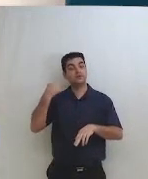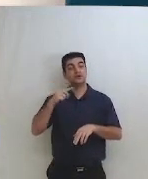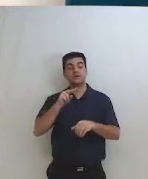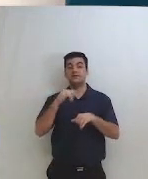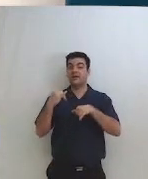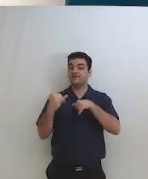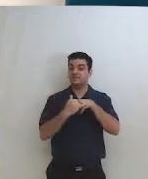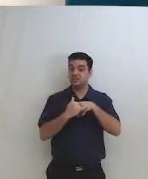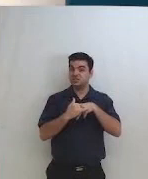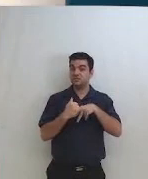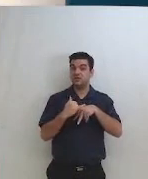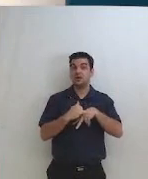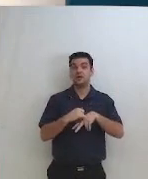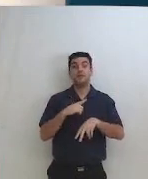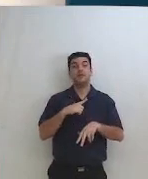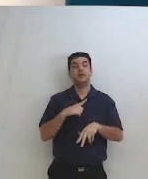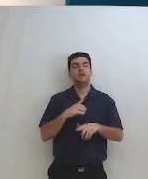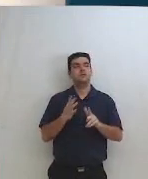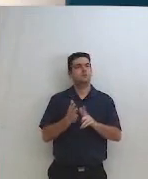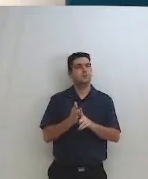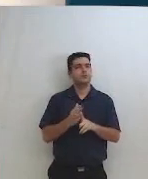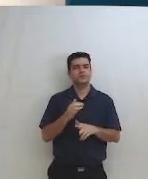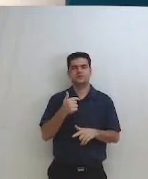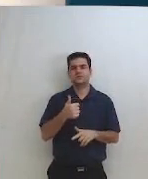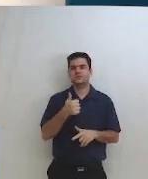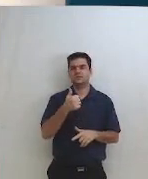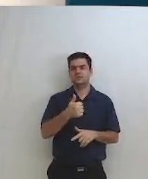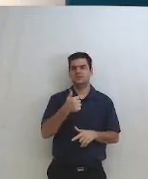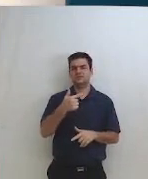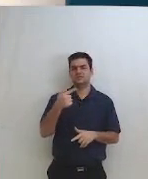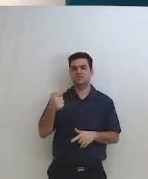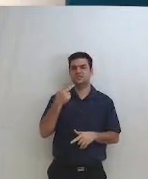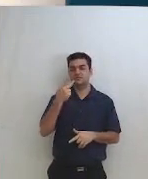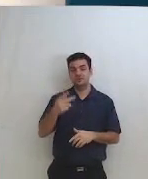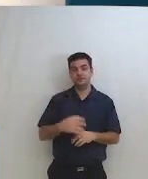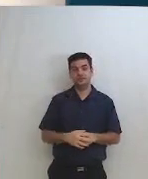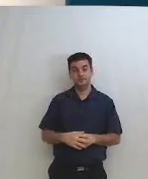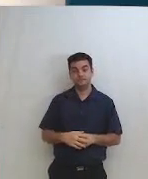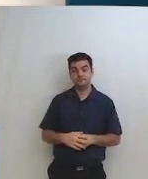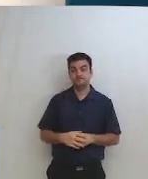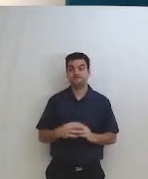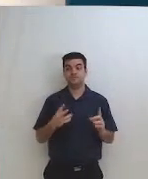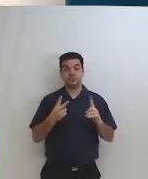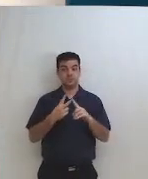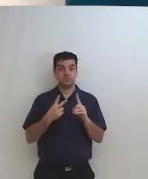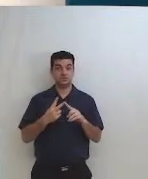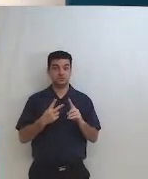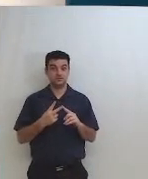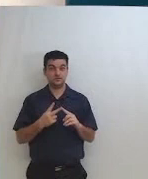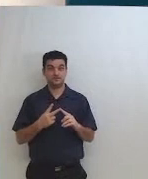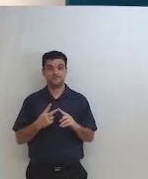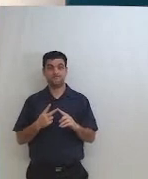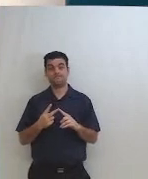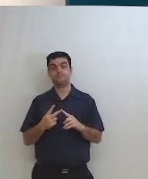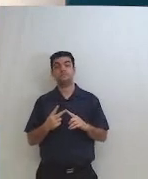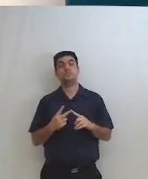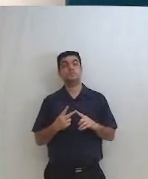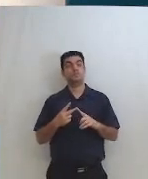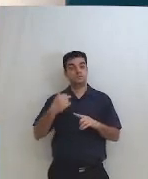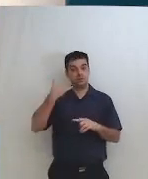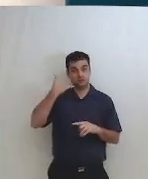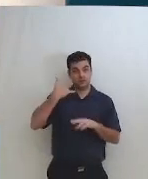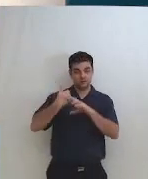folhas 127 dos autos. O segundo ponto é que o aparelho gravador das